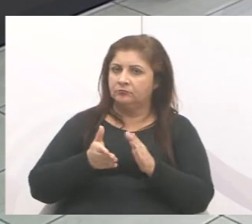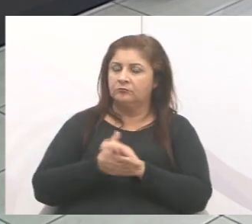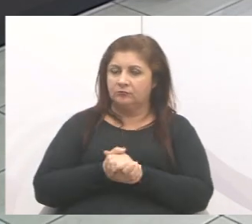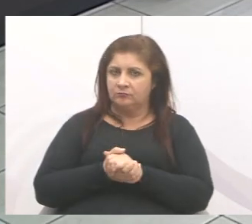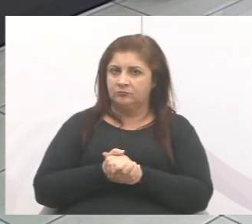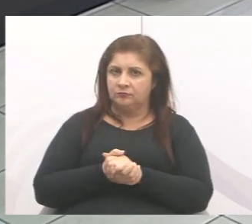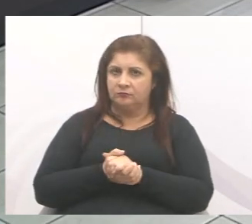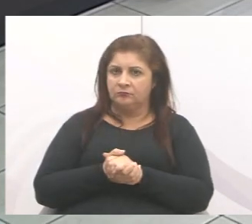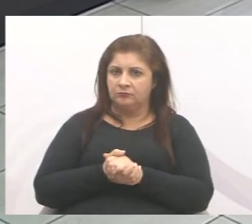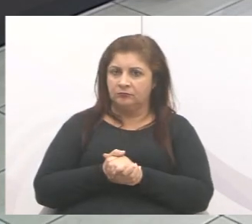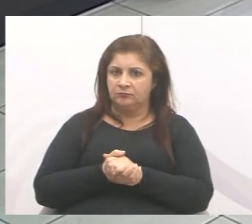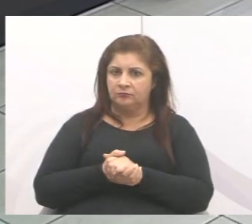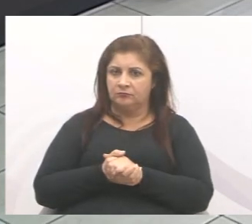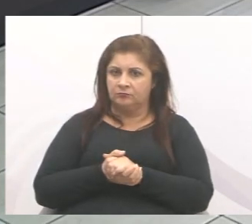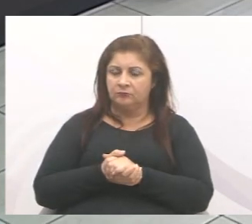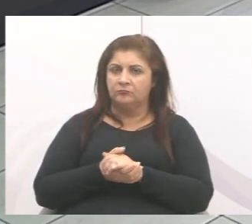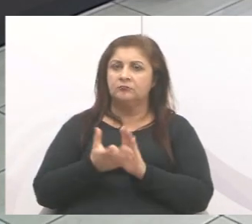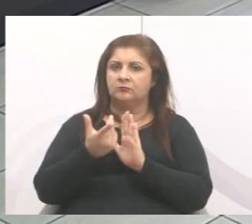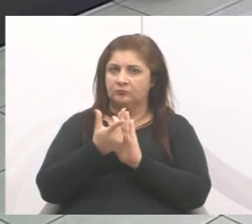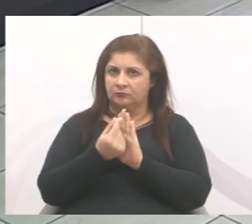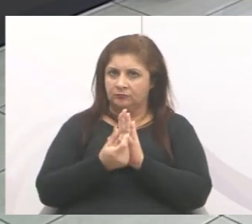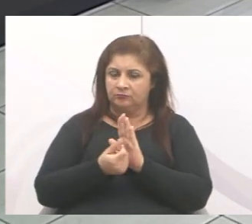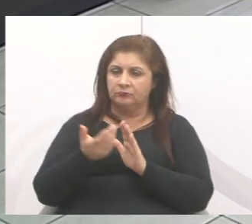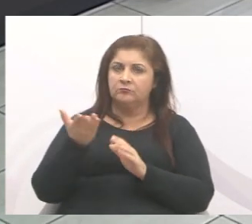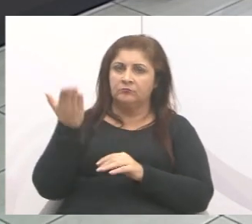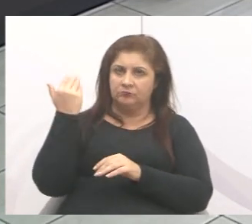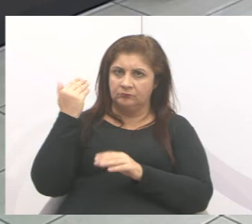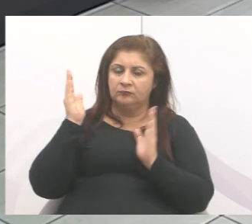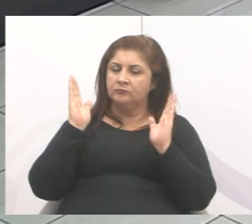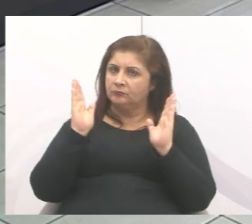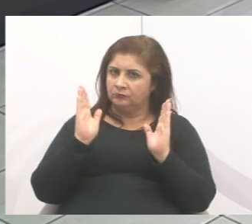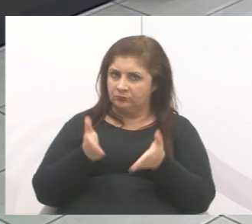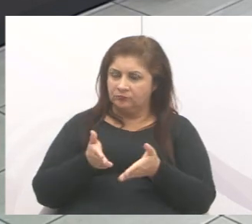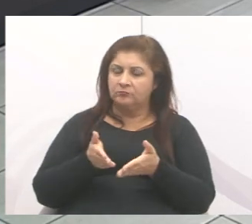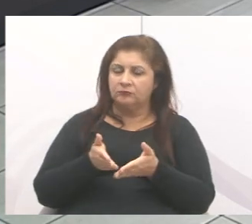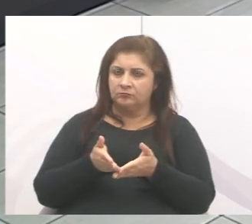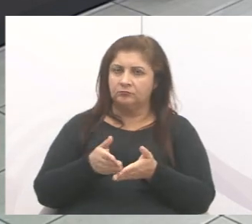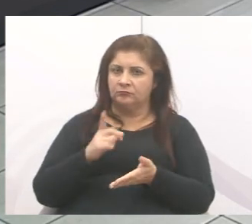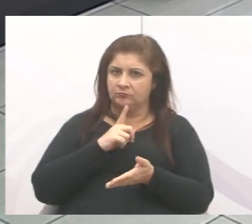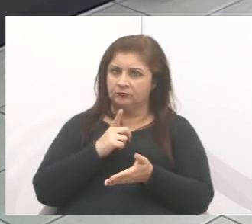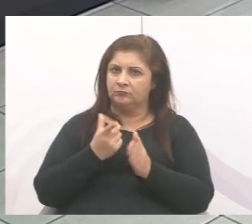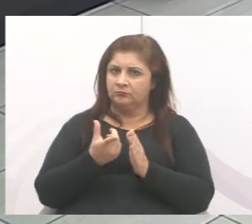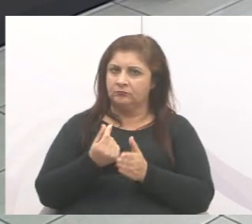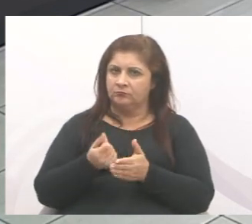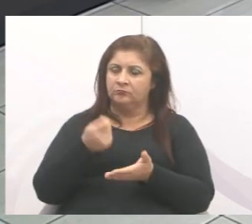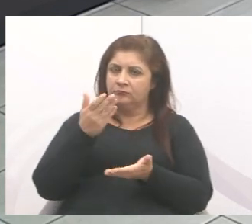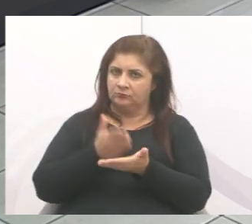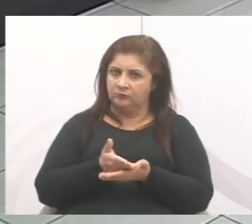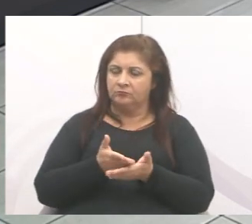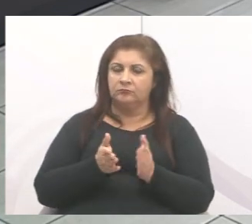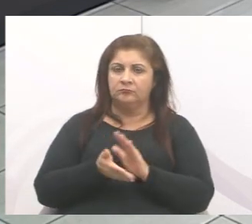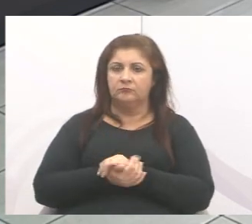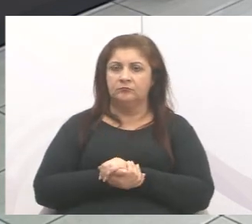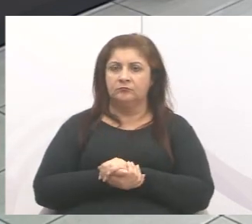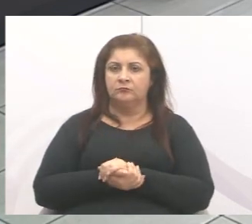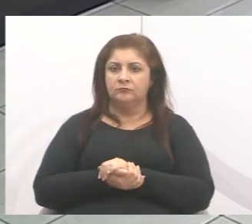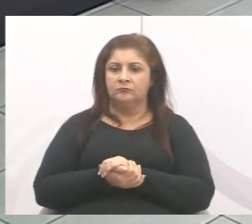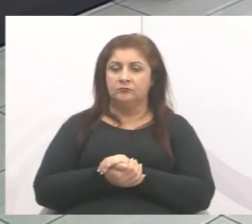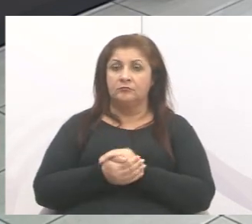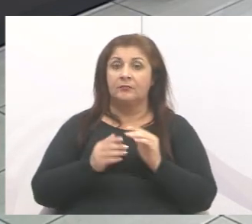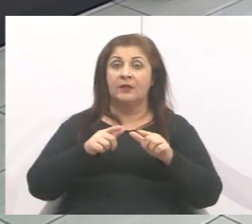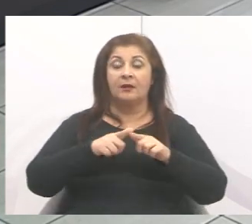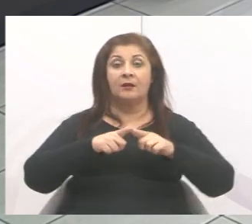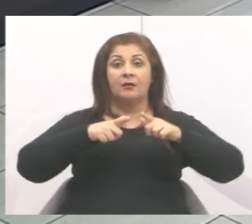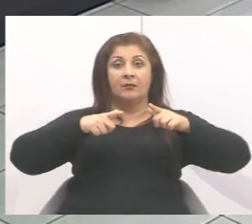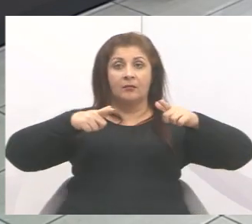eles vão ser implantados com orçamento que já foi empenhado para esse ano. Quando a gente fala em